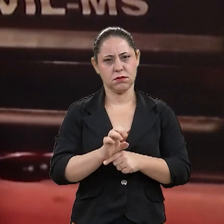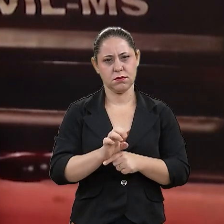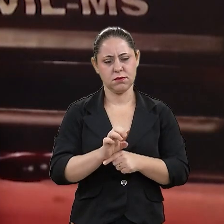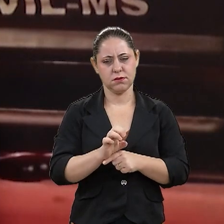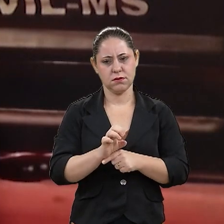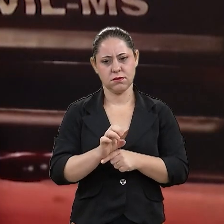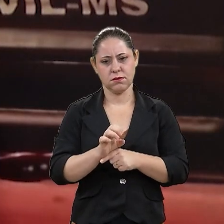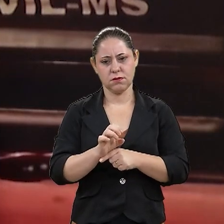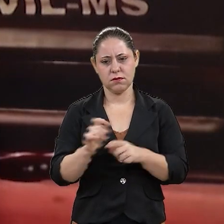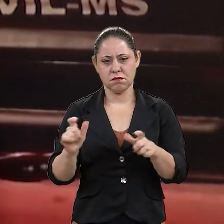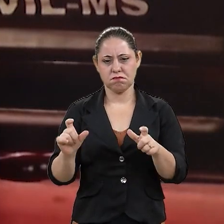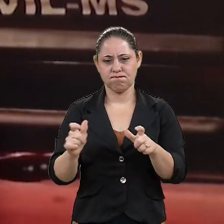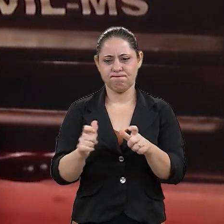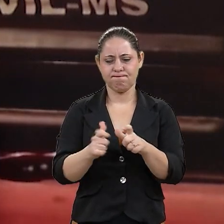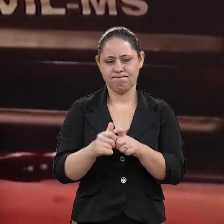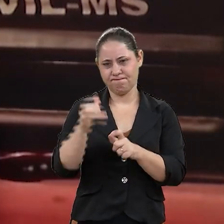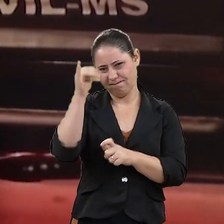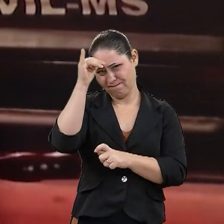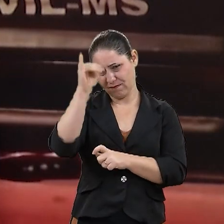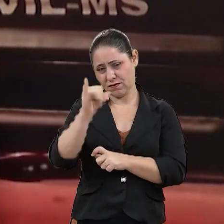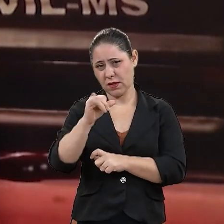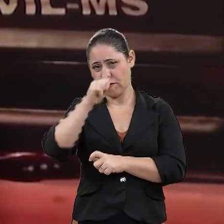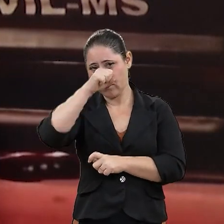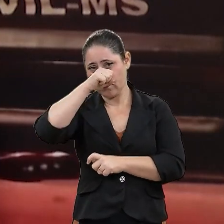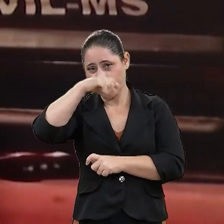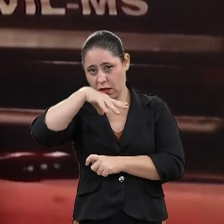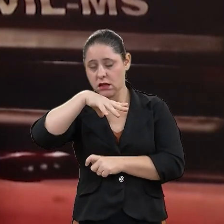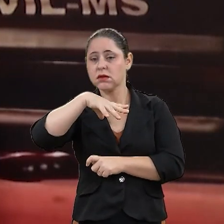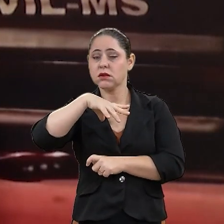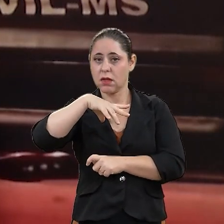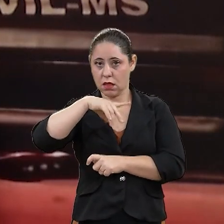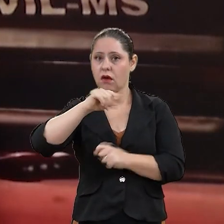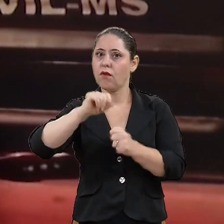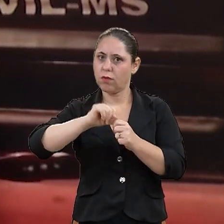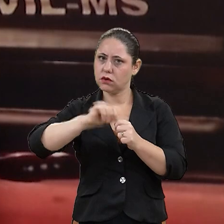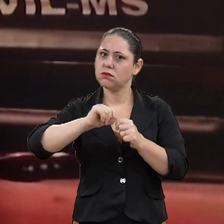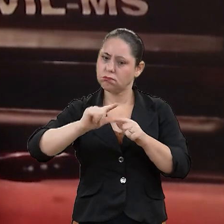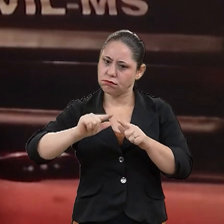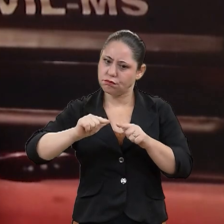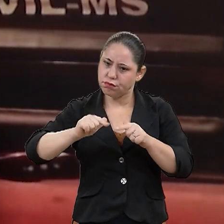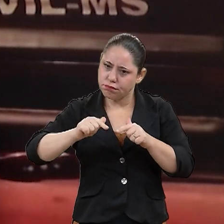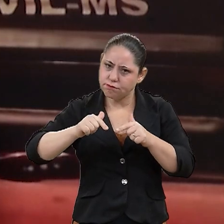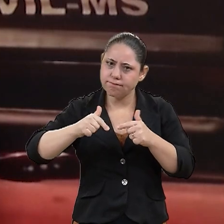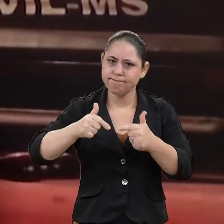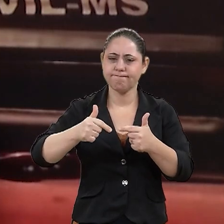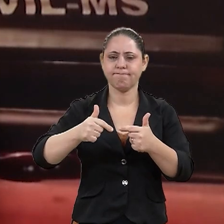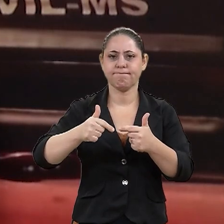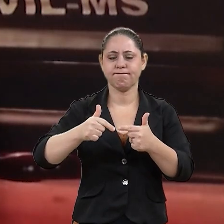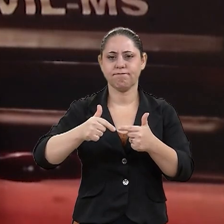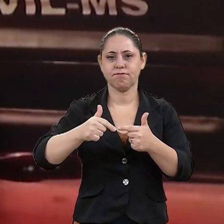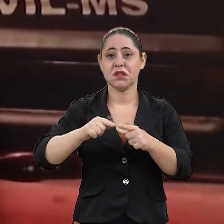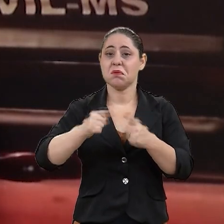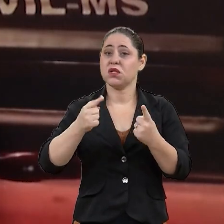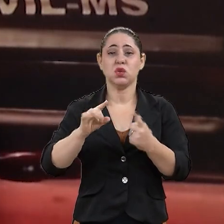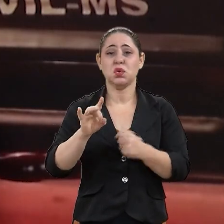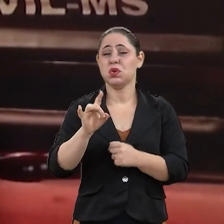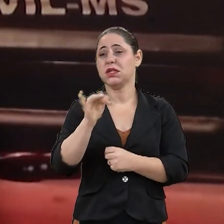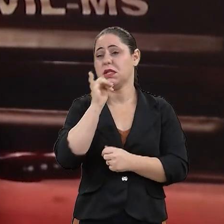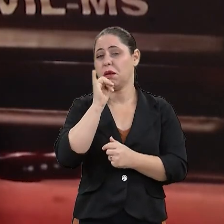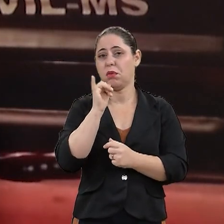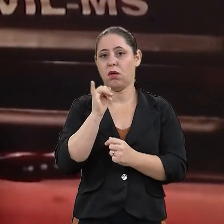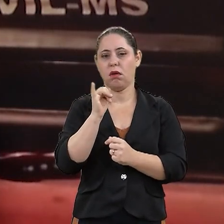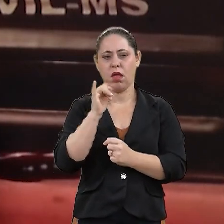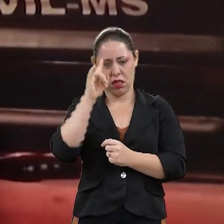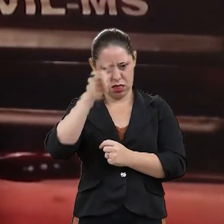a mulher tem sido feito de uma forma muito intensa, a gente vê isso, né, em todos os lugares. Mas não basta apenas reprimir, né? A